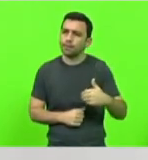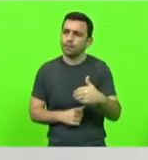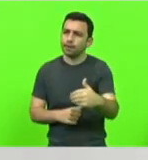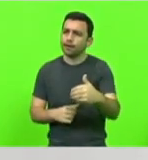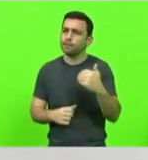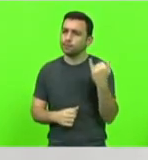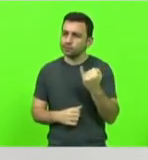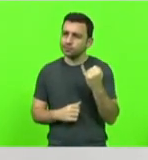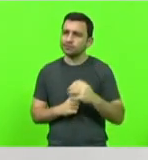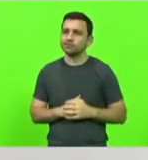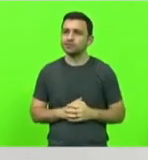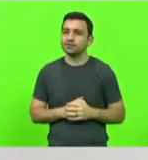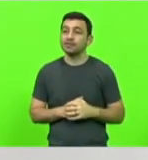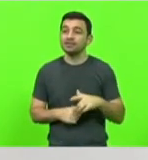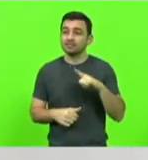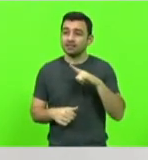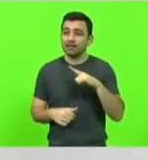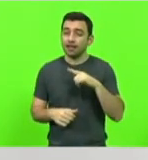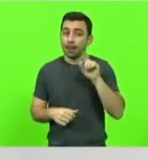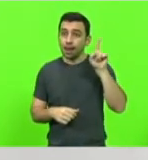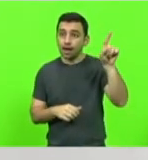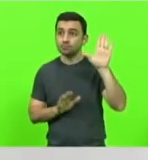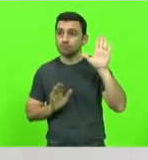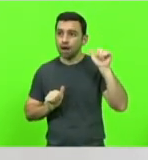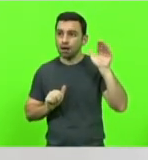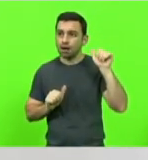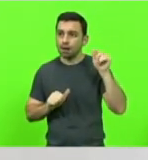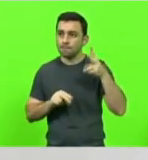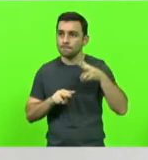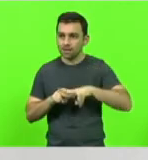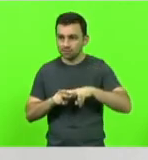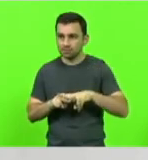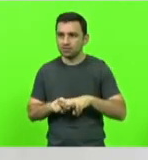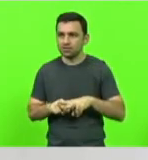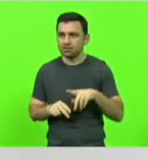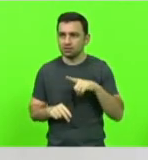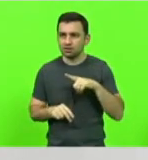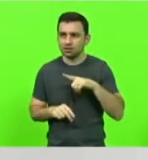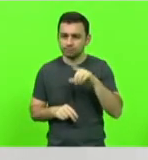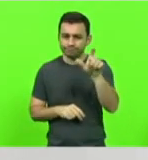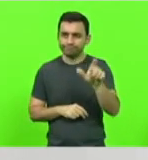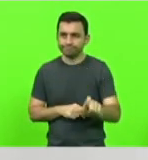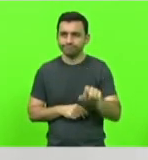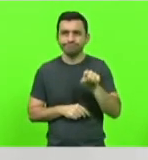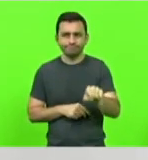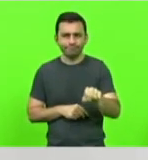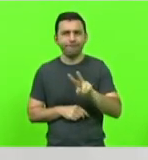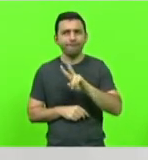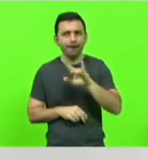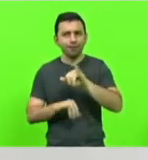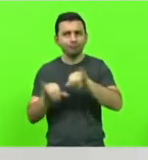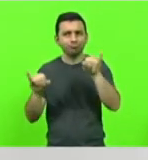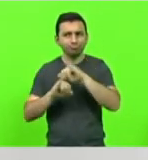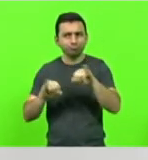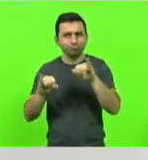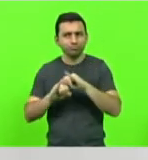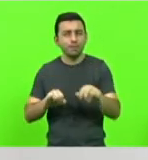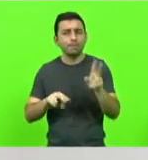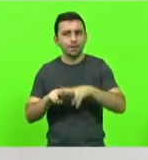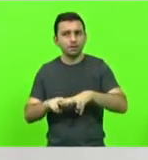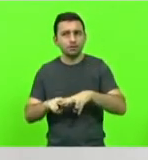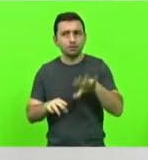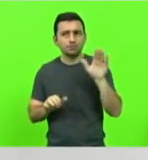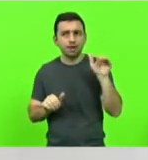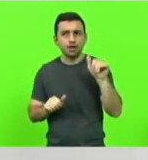Nós temos preso lá na Espanha, preste atenção nesse sujeito, que ele ainda vai dar muito o que falar ainda. Foi preso lá na Espanha o